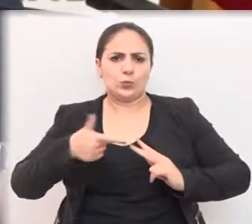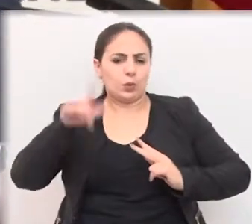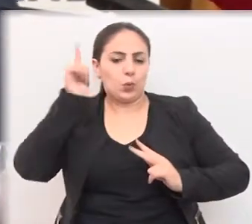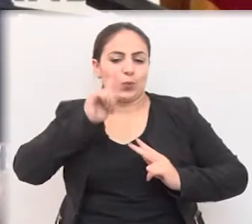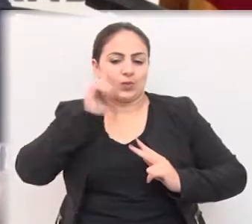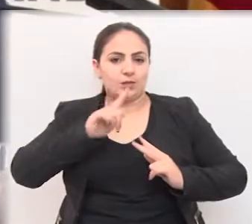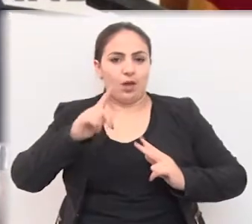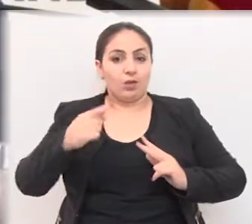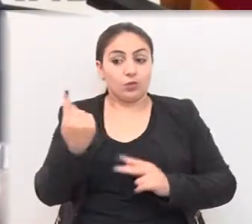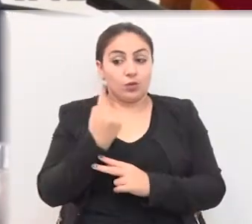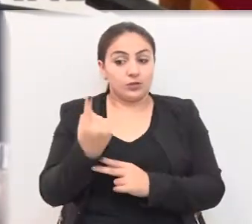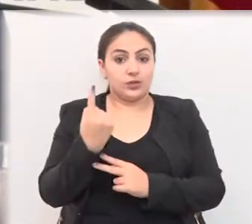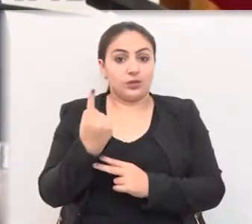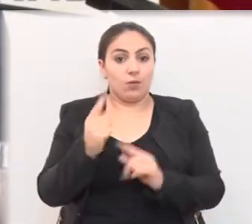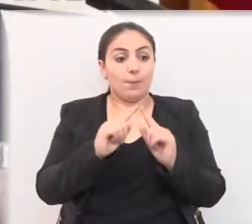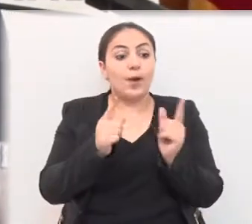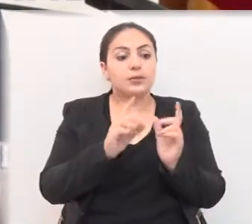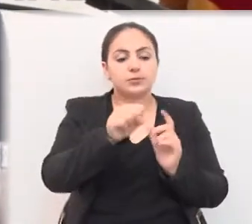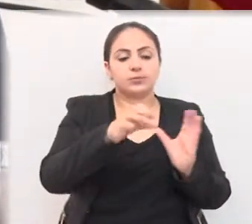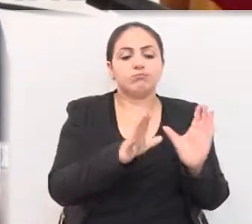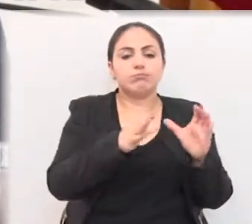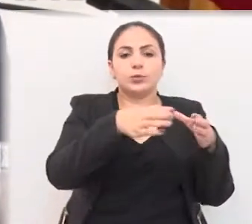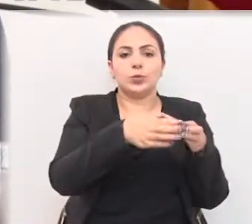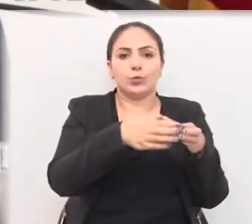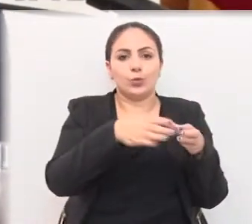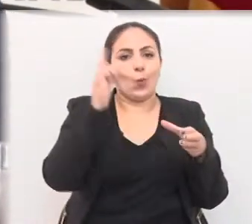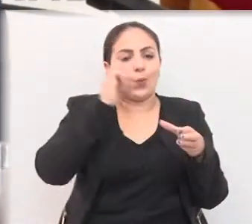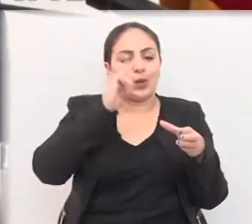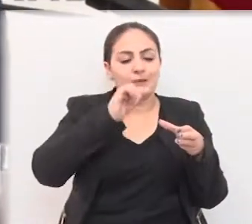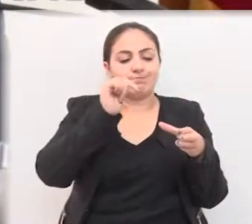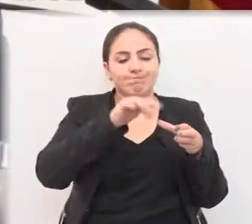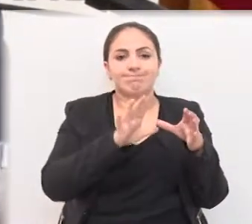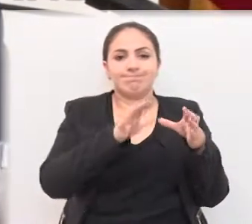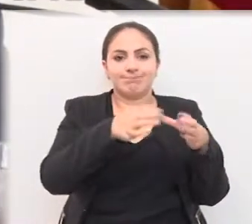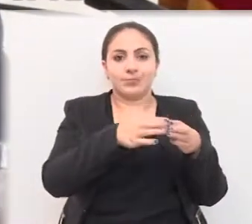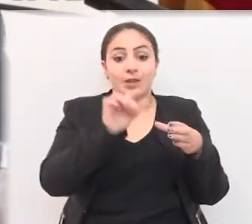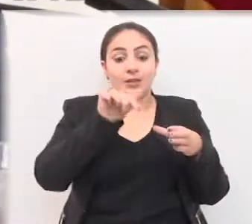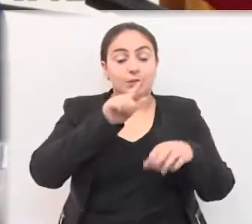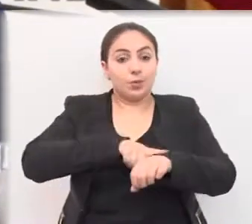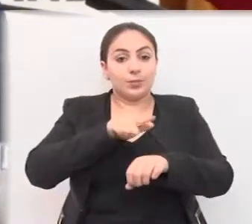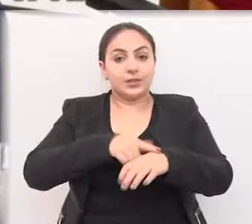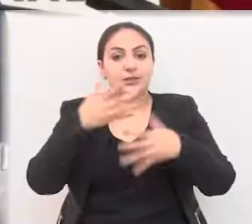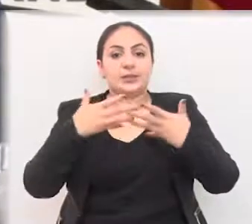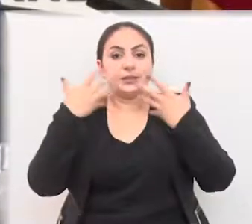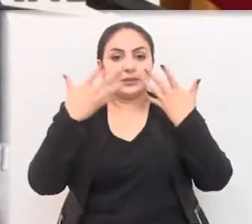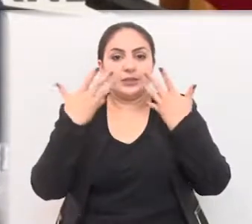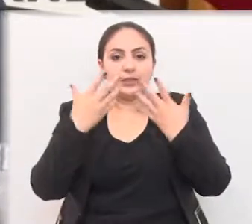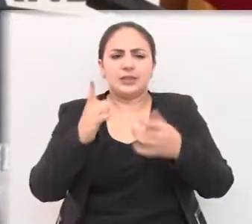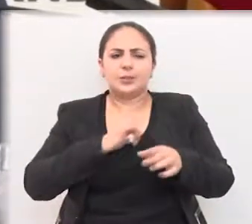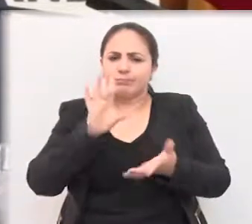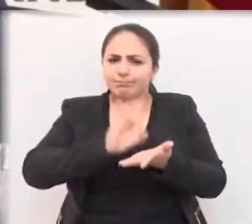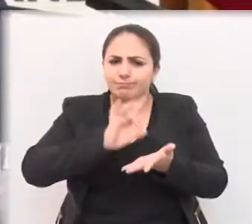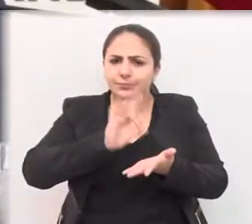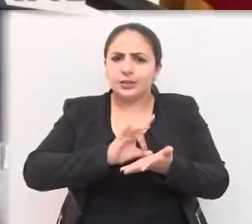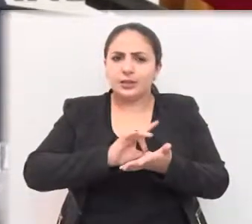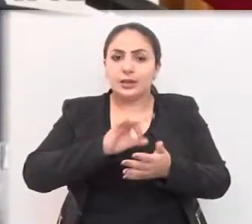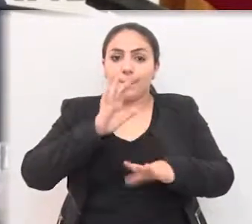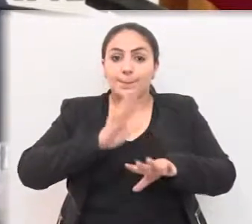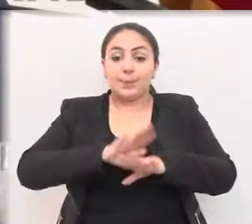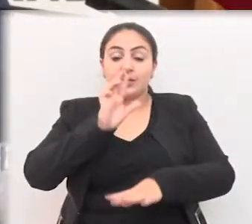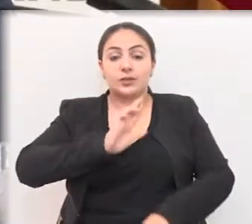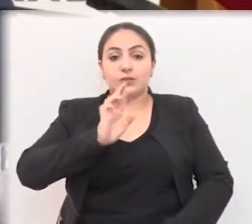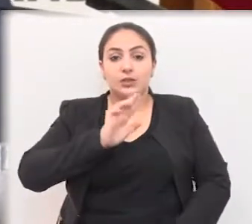existe ganhos individuais, existem ganhos coletivos. Esse é um momento de alegria e